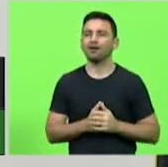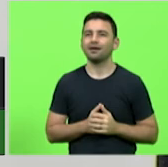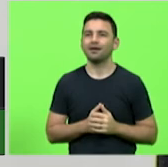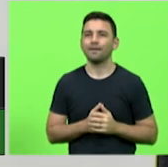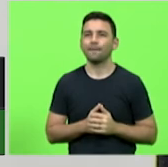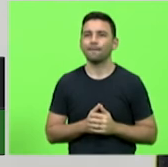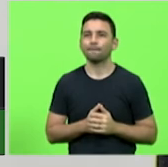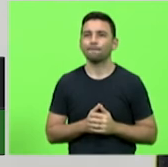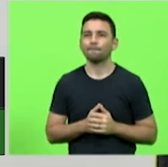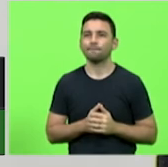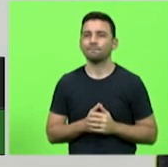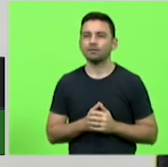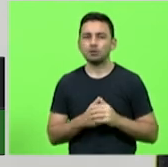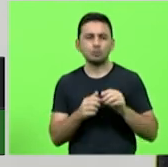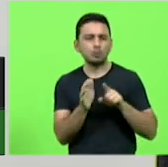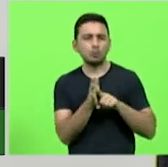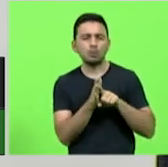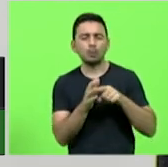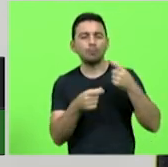Menos isso.